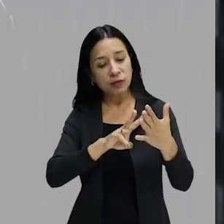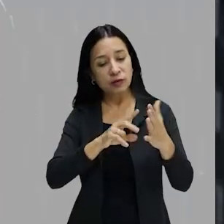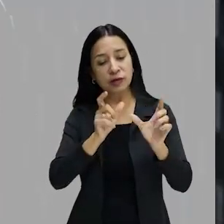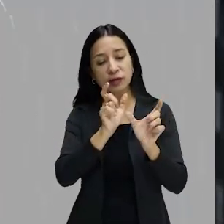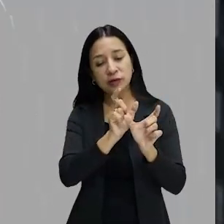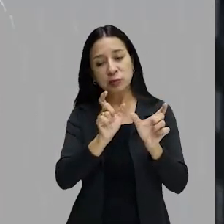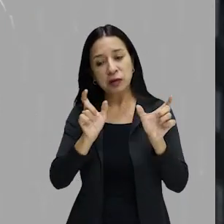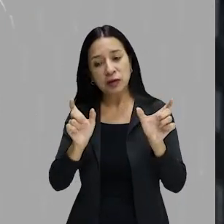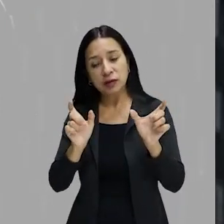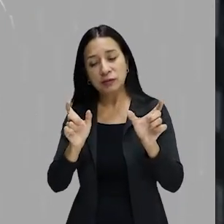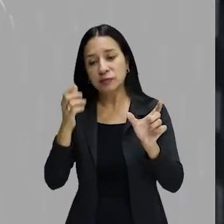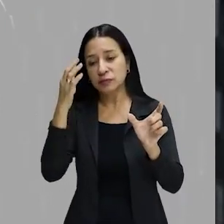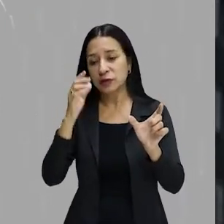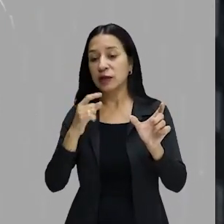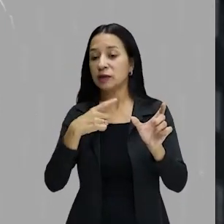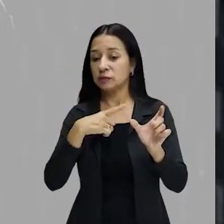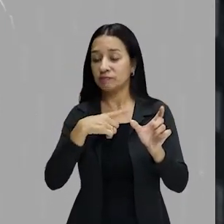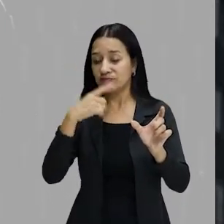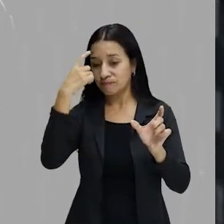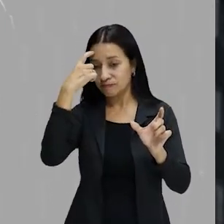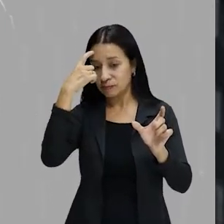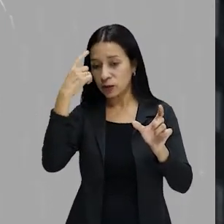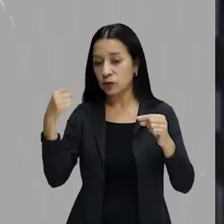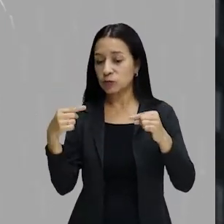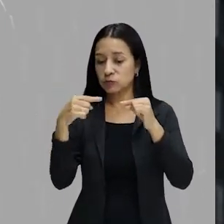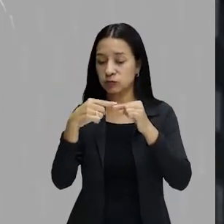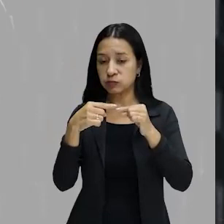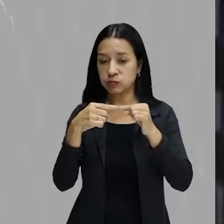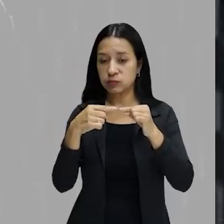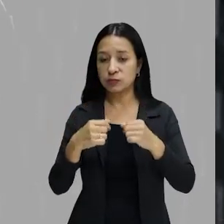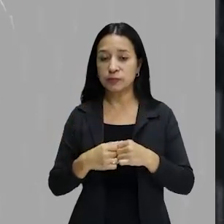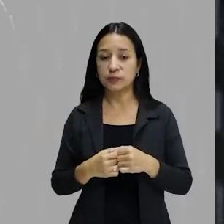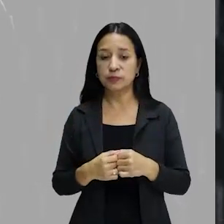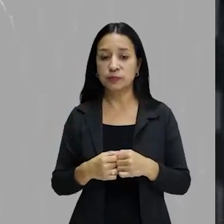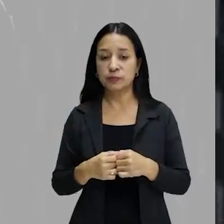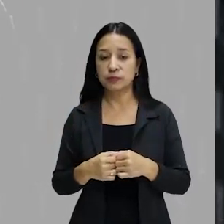dar essa ideia, tá? Que deveriam estar aqui destacadas. Então,